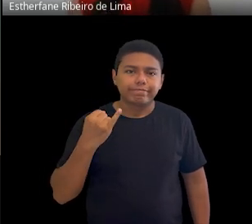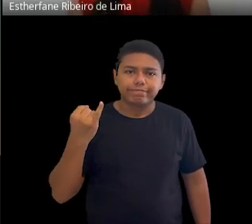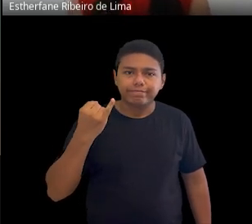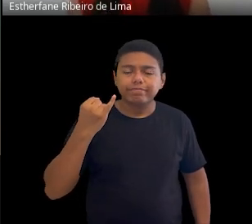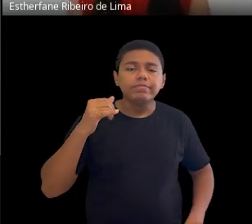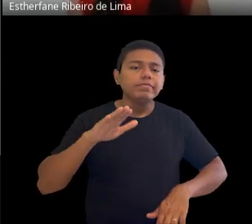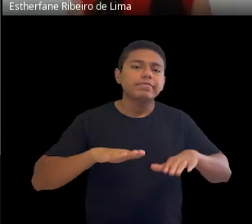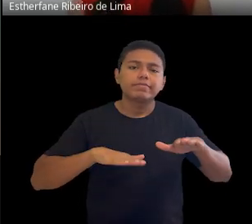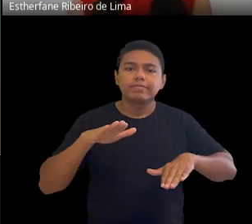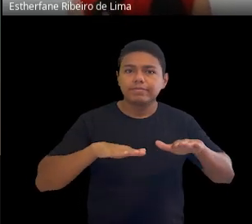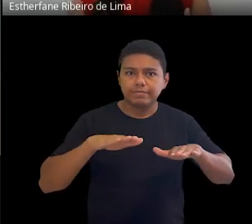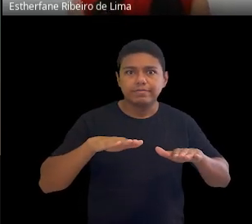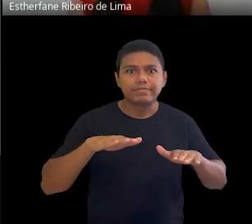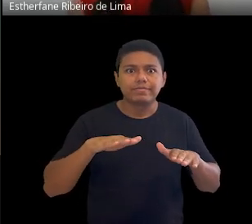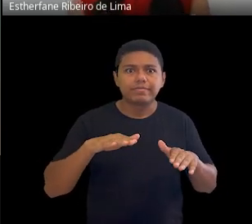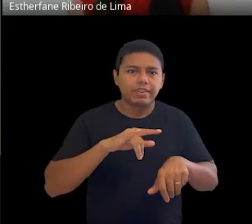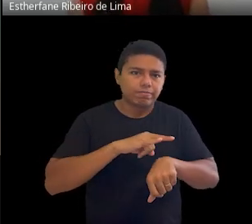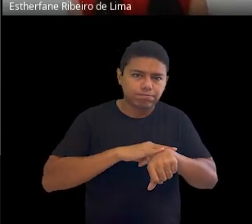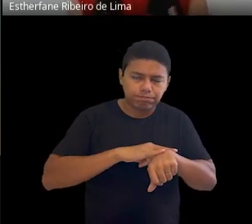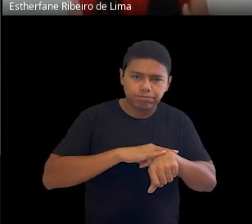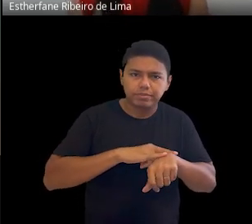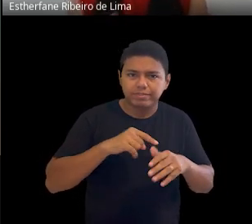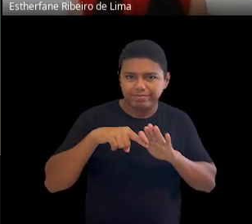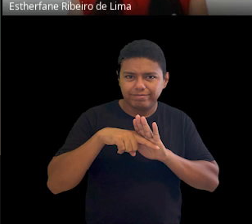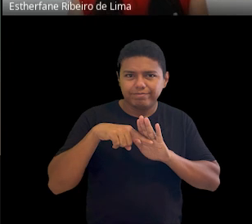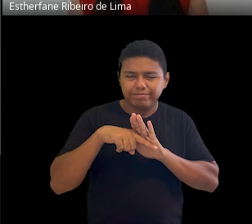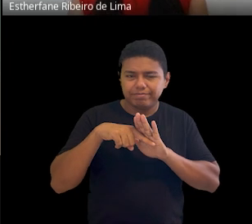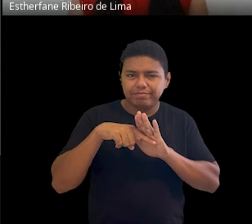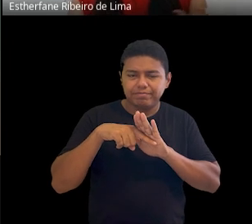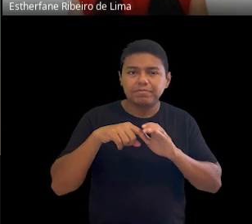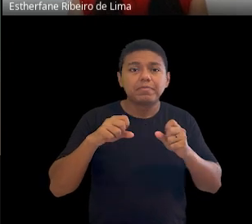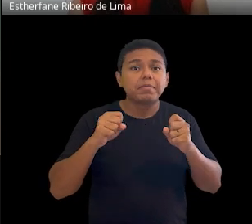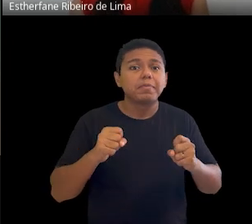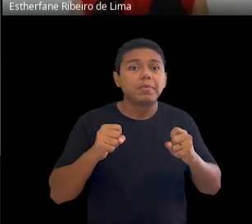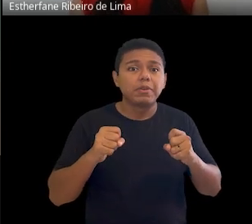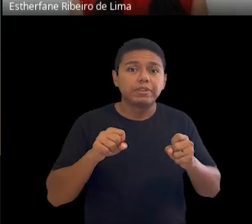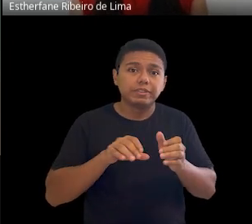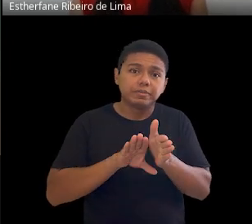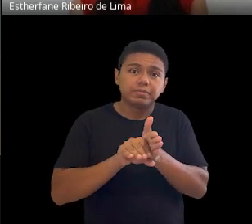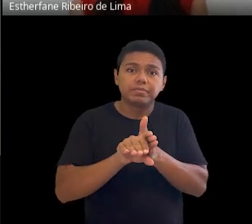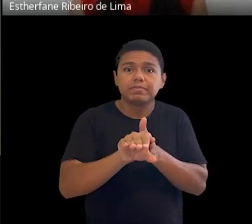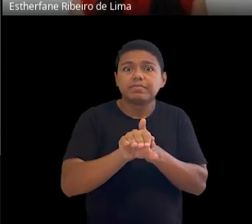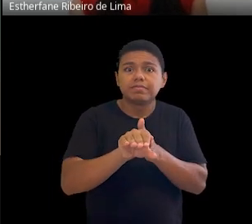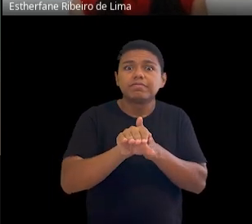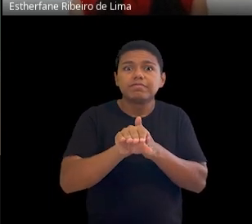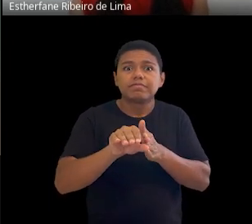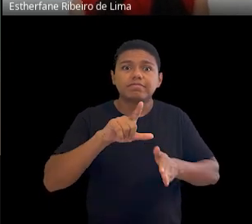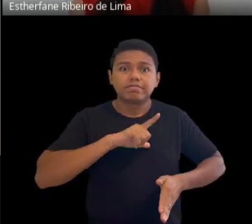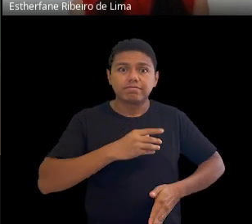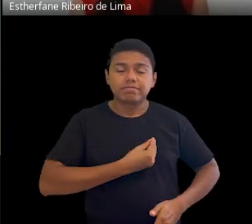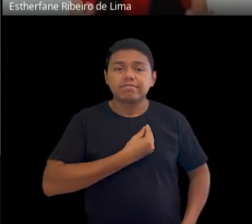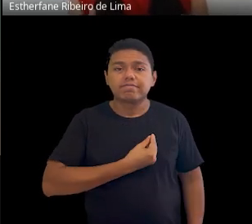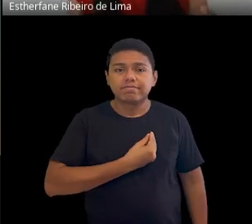das vezes, o sumário de urina, a paciente ela pode apresentar uma bacteriúria sintomática.